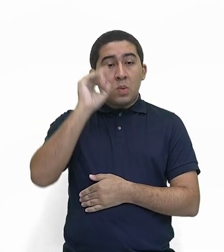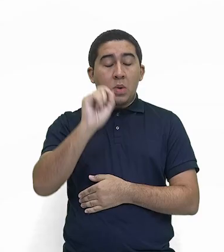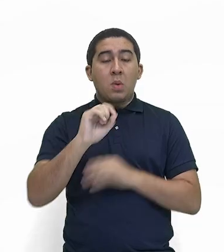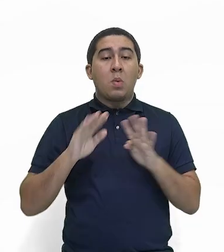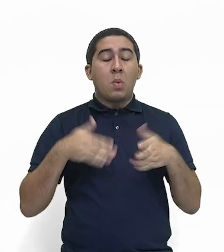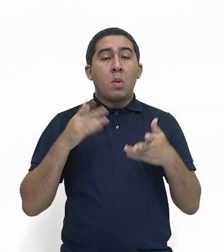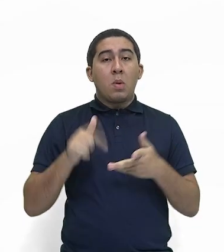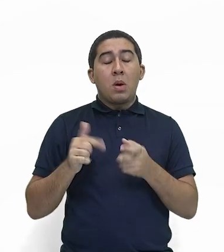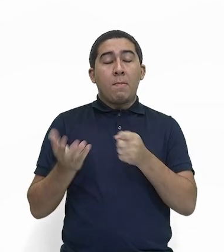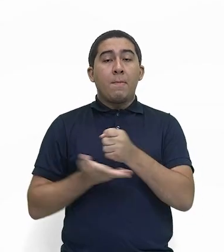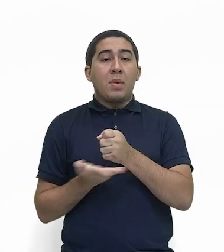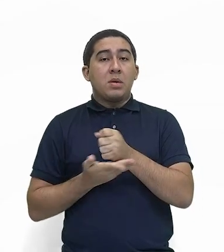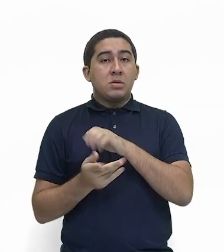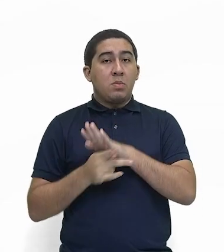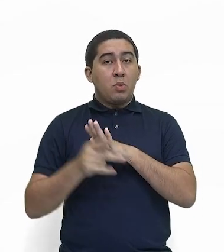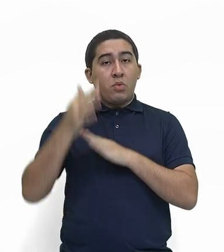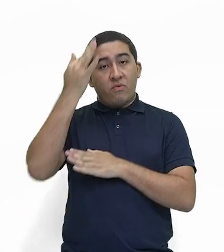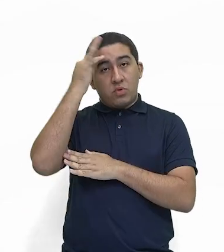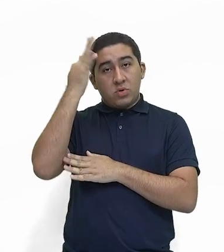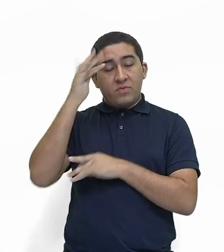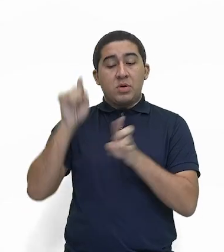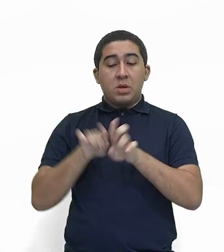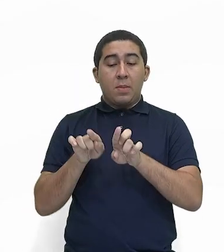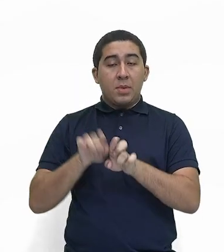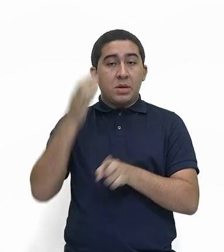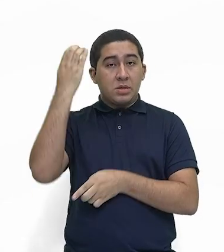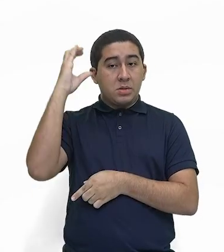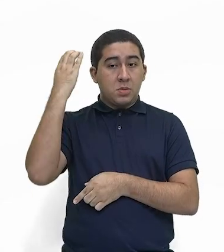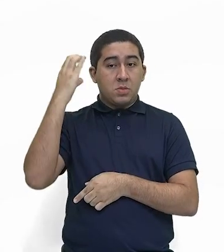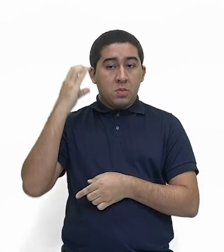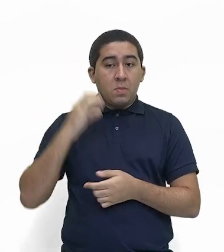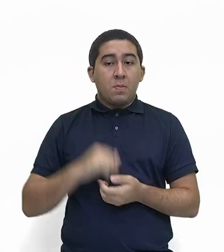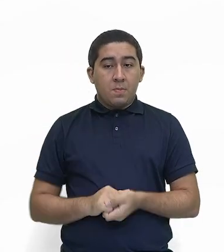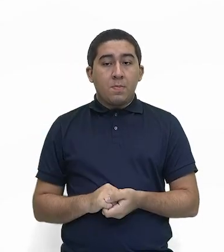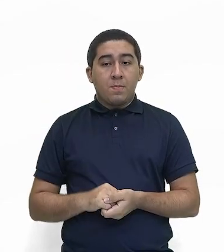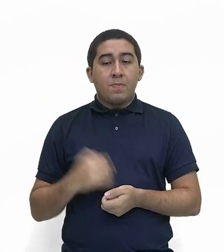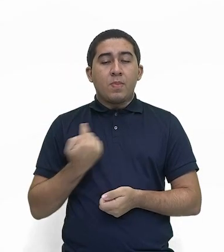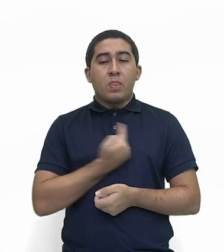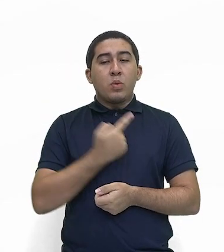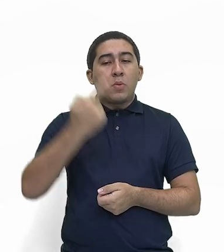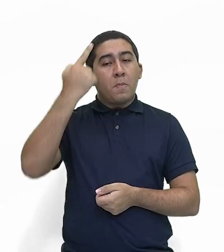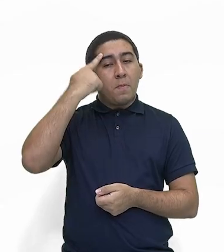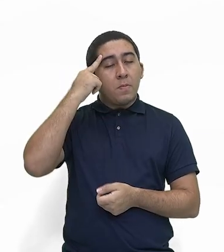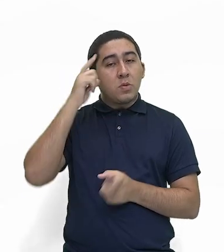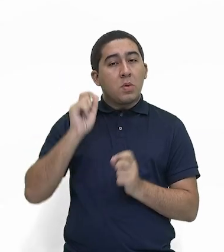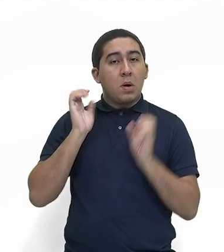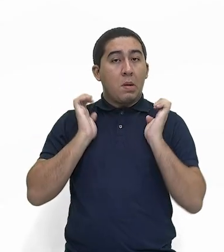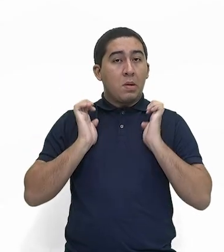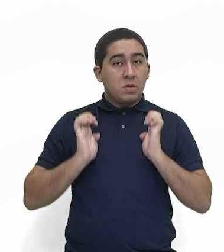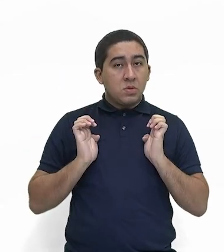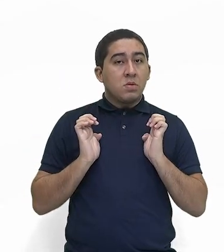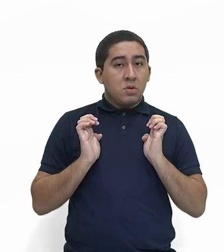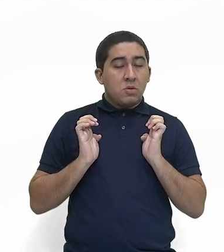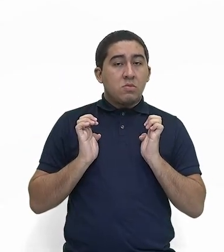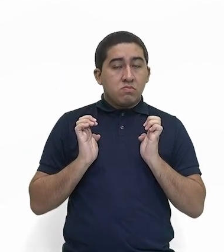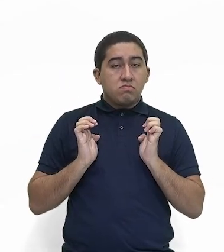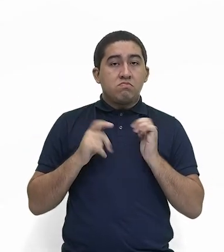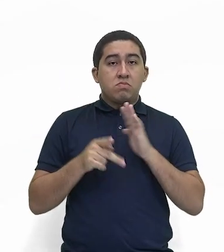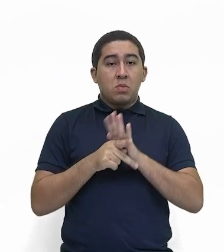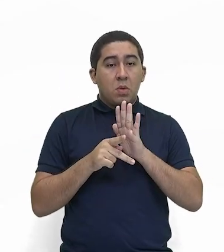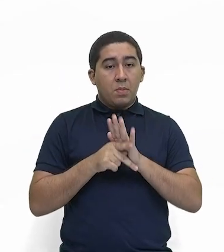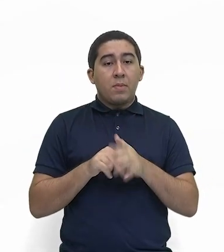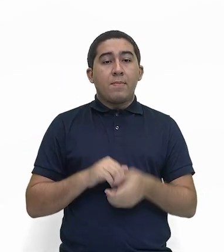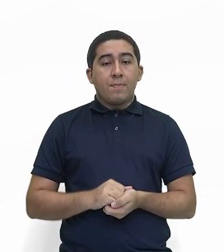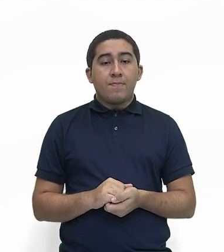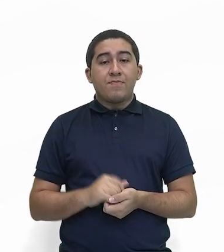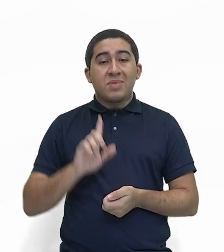são os princípios, né, da filosofia da ciência. Então, a gente vai pensar também nessas questões éticas, questões morais, né,